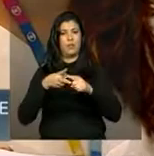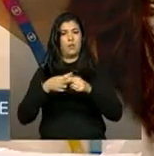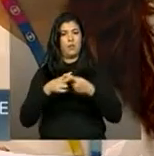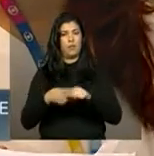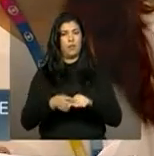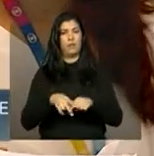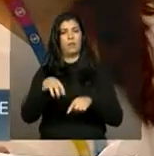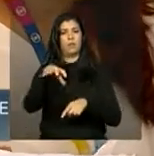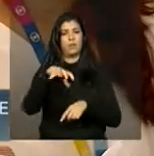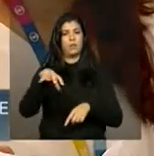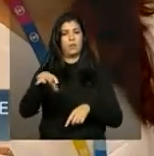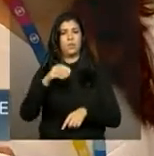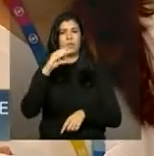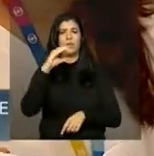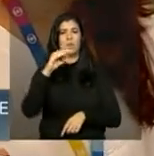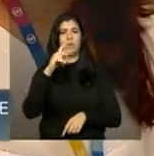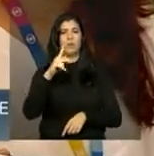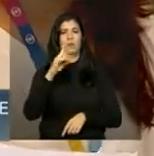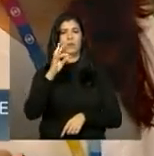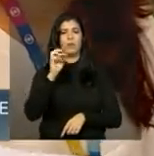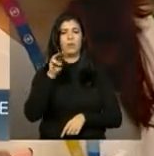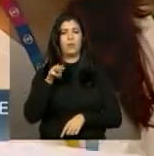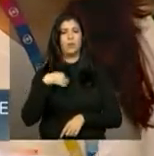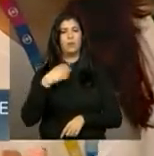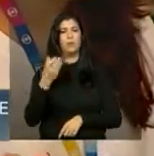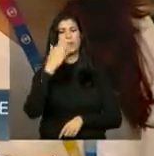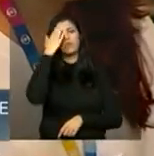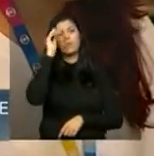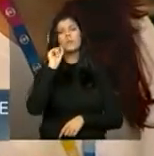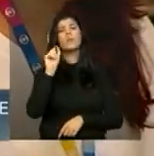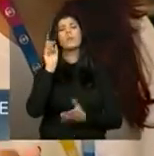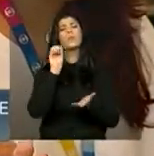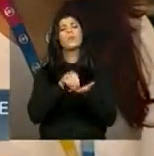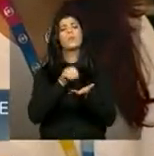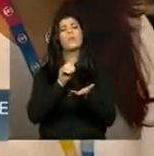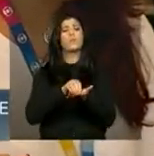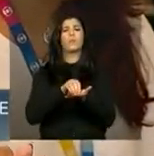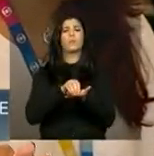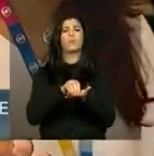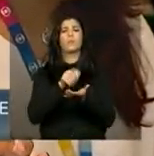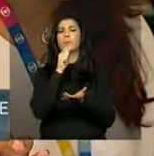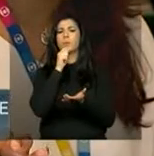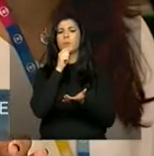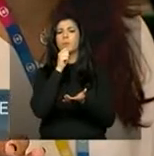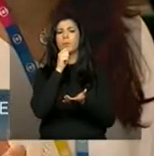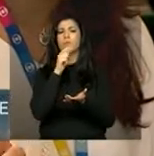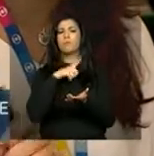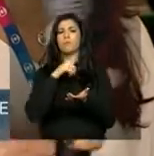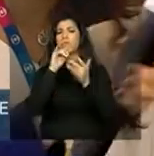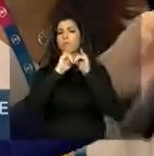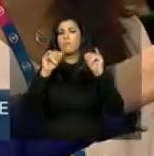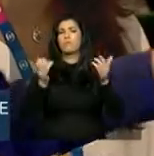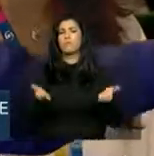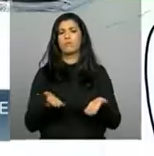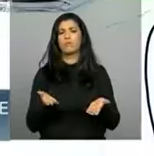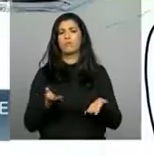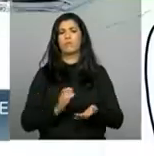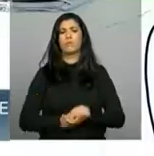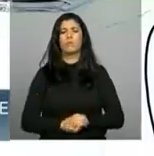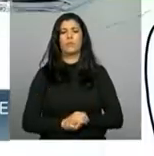a linha 13 também que são as outras duas queria só saber o que que faltou Então para que não saiu o anúncio hoje